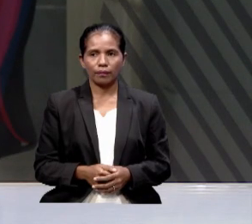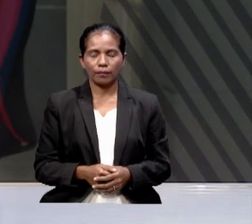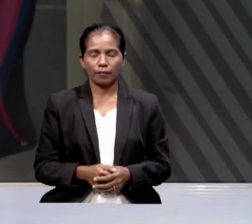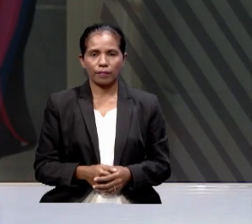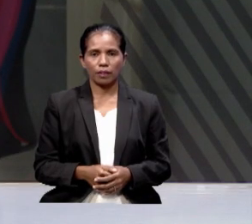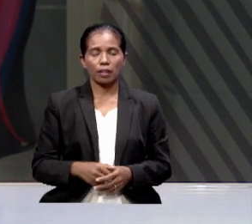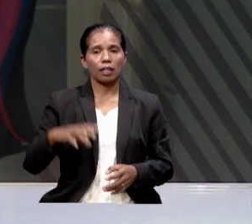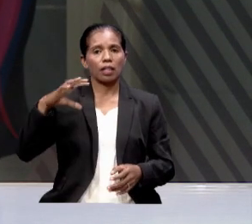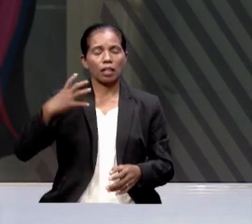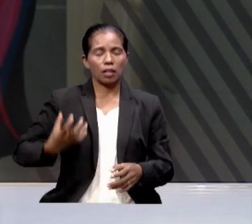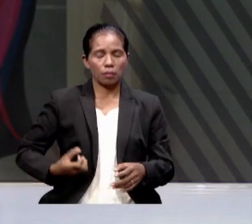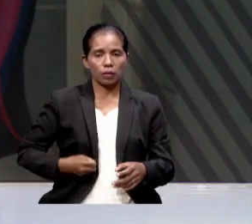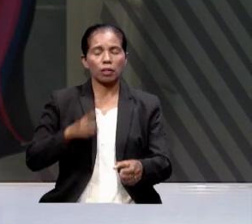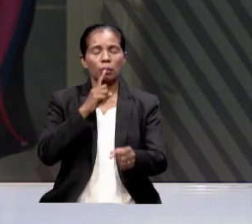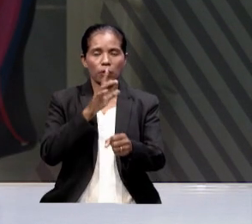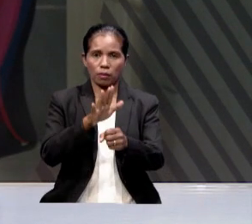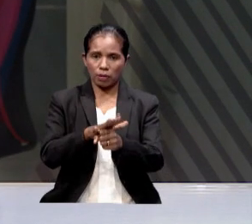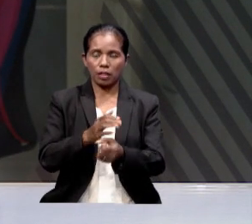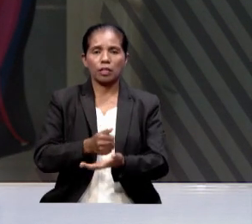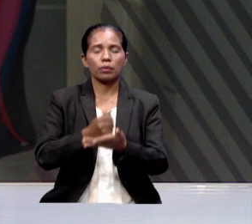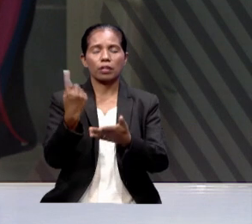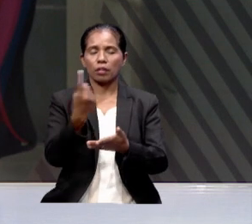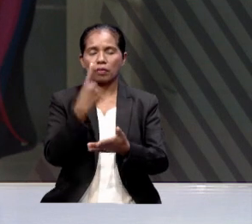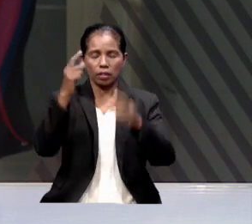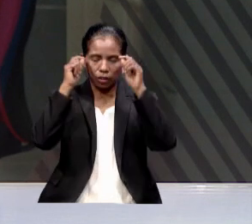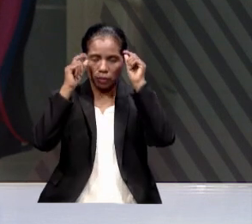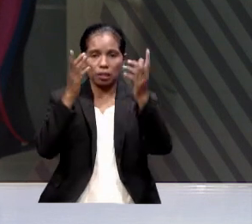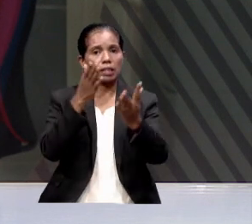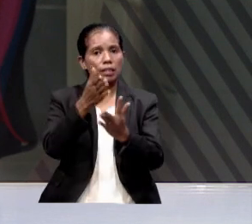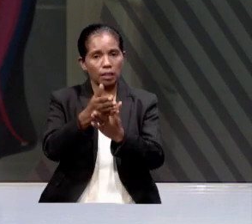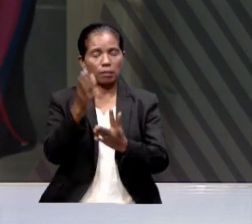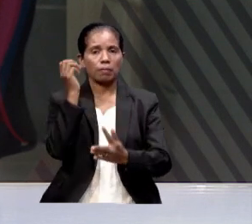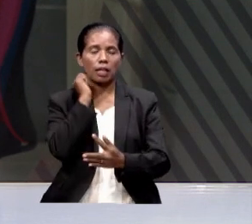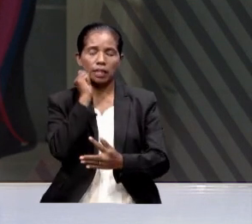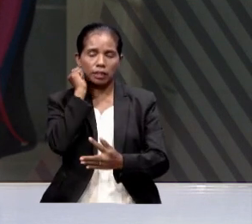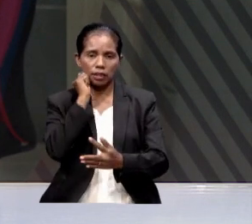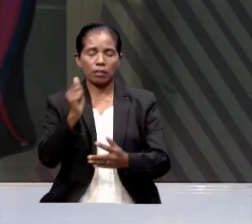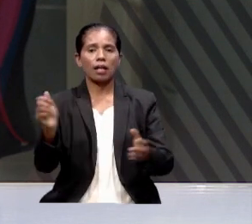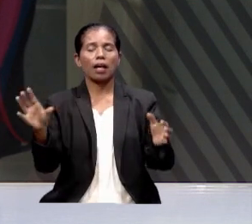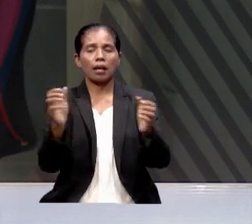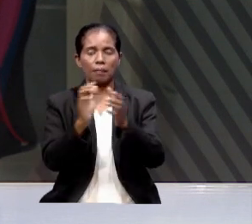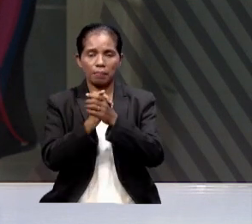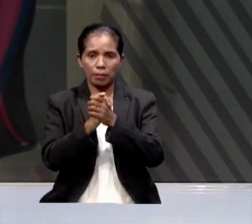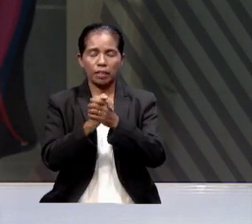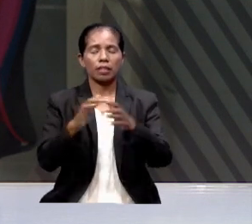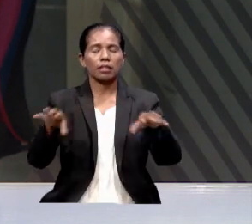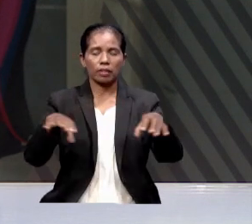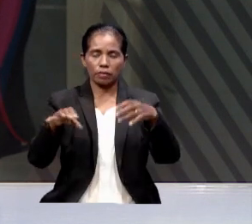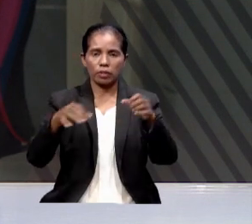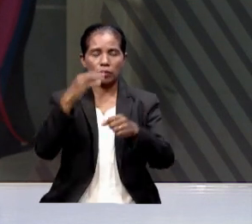Camboja comprometido apoio na FAT em Timor-Leste, Tamoba ASEAN, no Hamet em relação ao serviço e ao